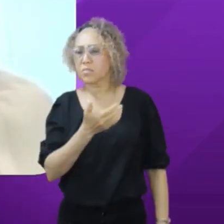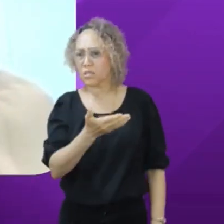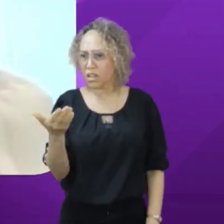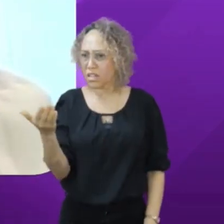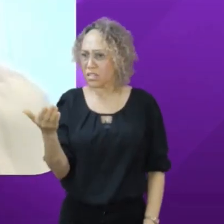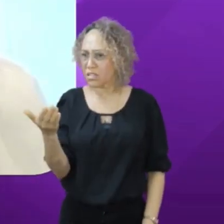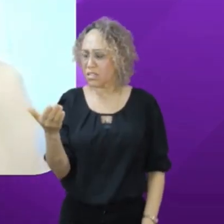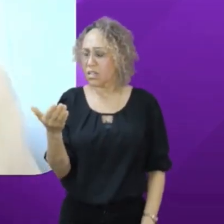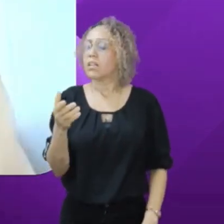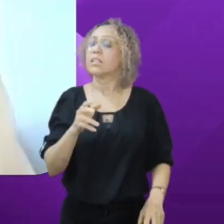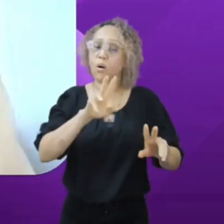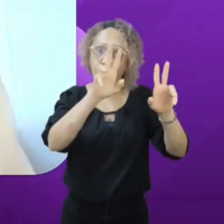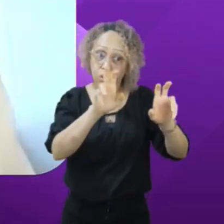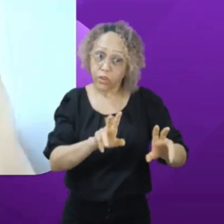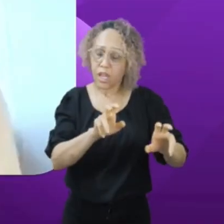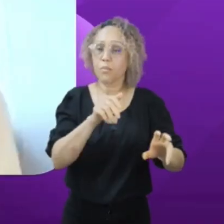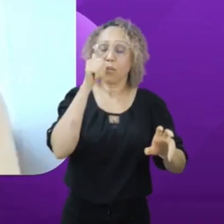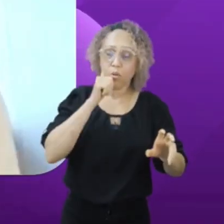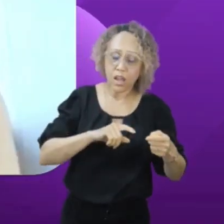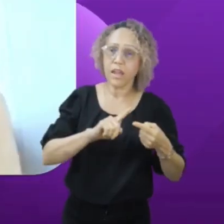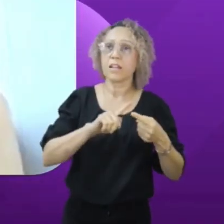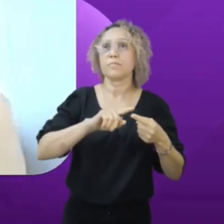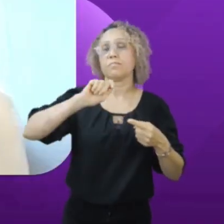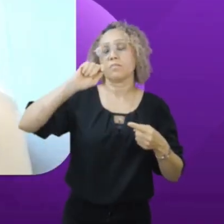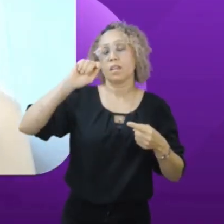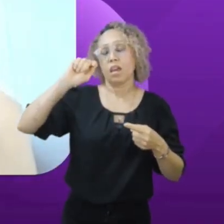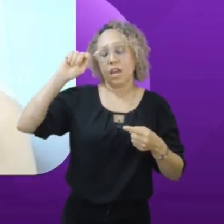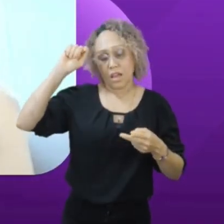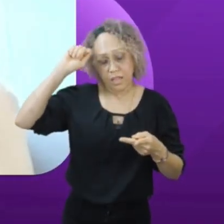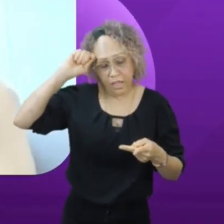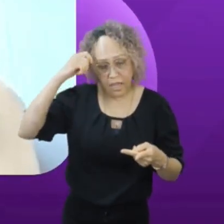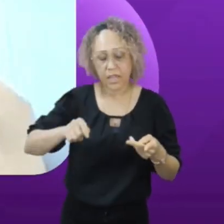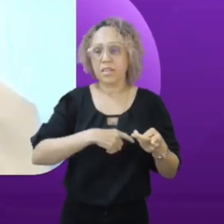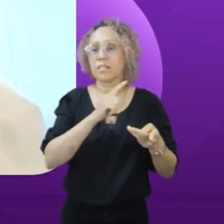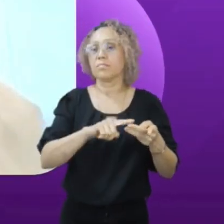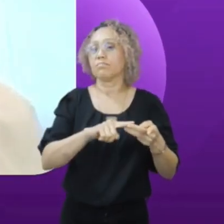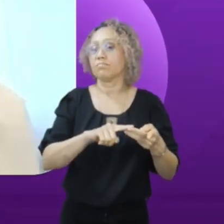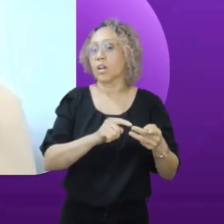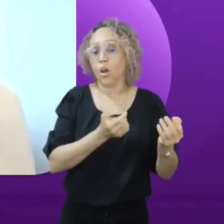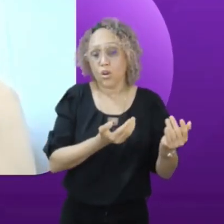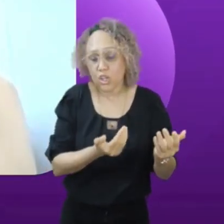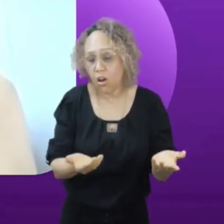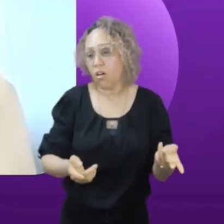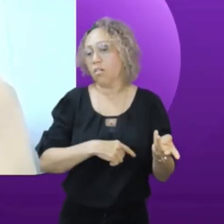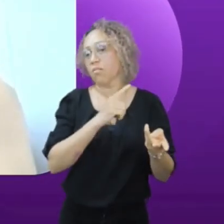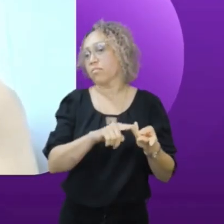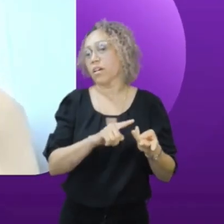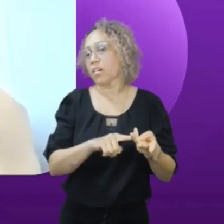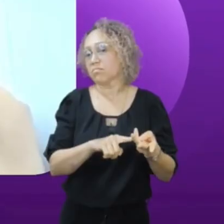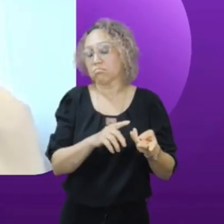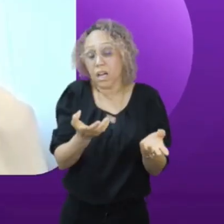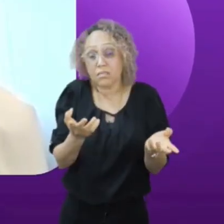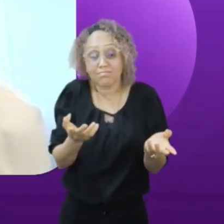visão interseccional. Então, quando a gente estuda as mulheres privadas de liberdade, elas também se tornam visíveis, para a